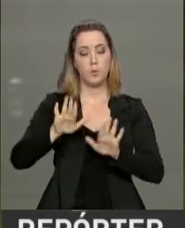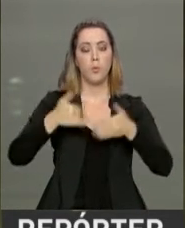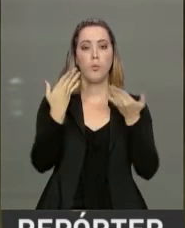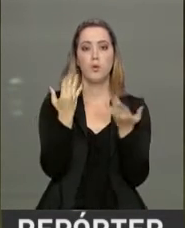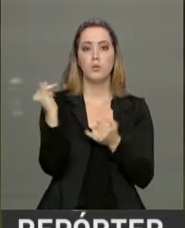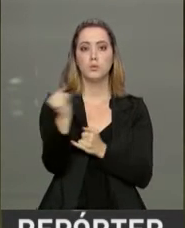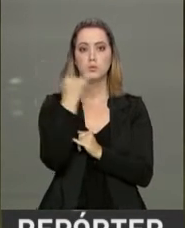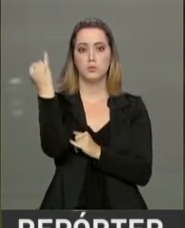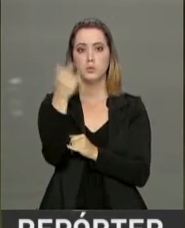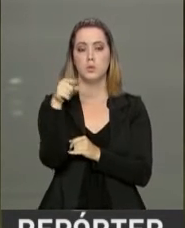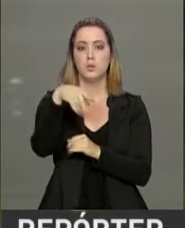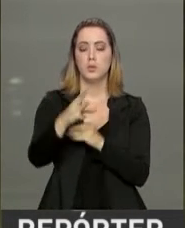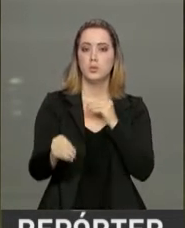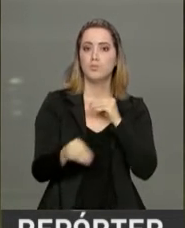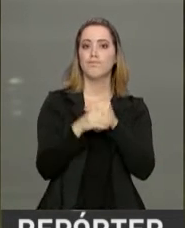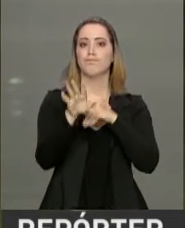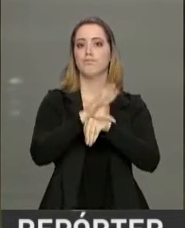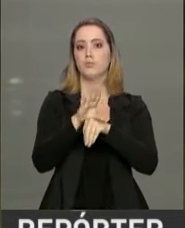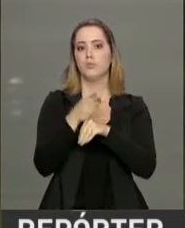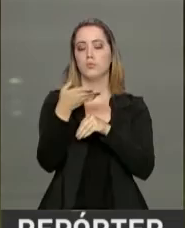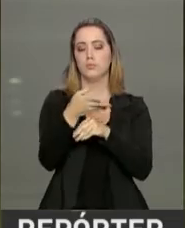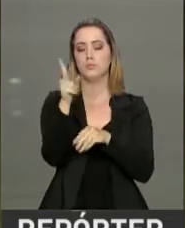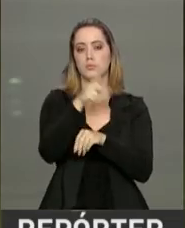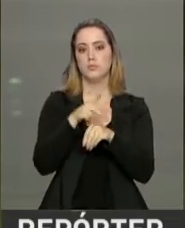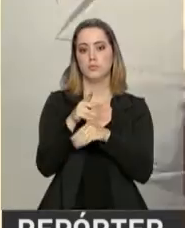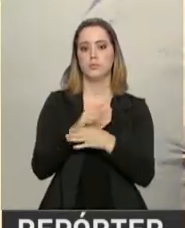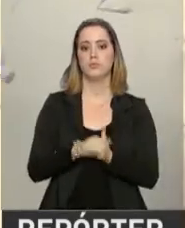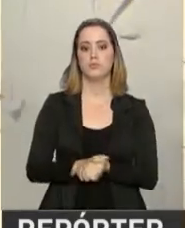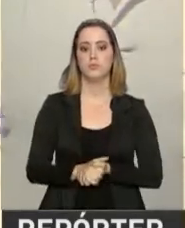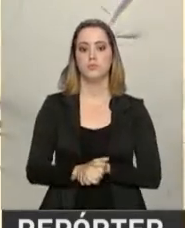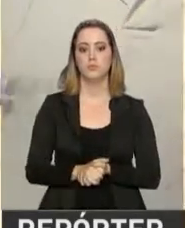a importância dessa medida para o país.